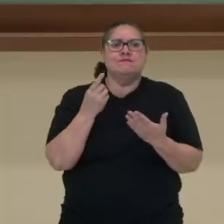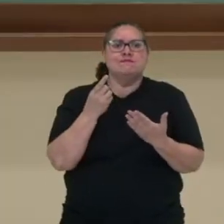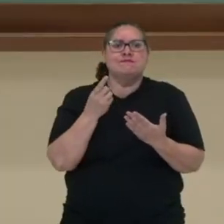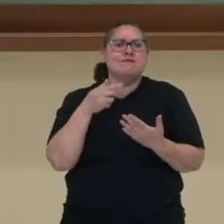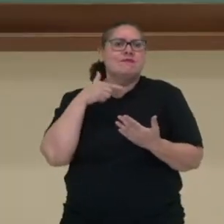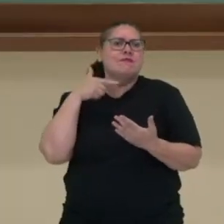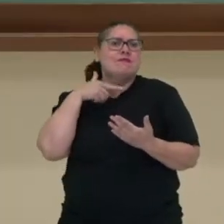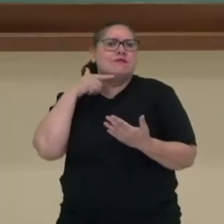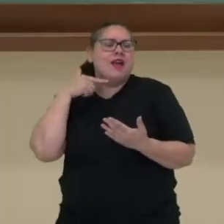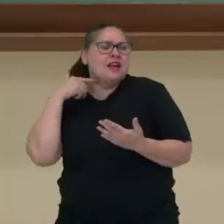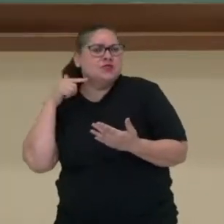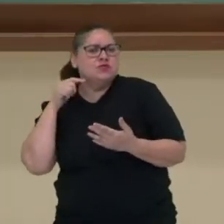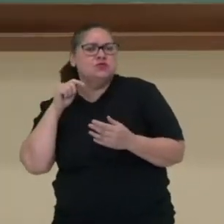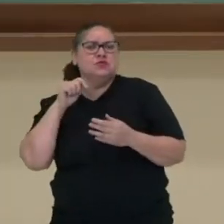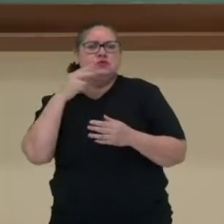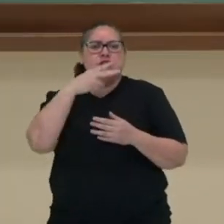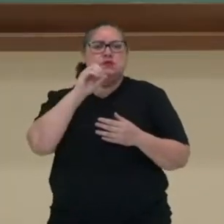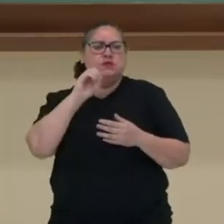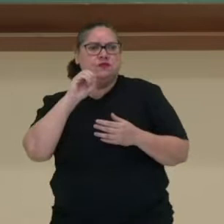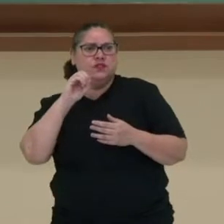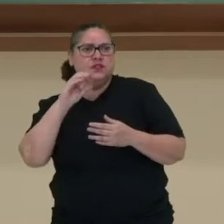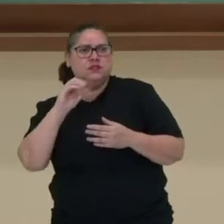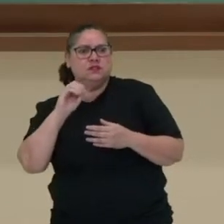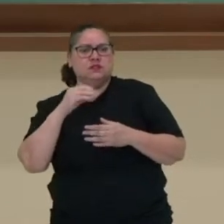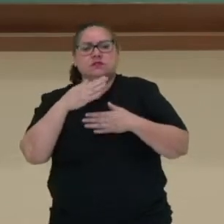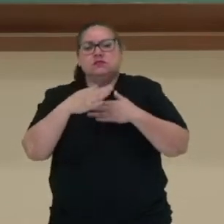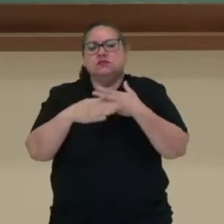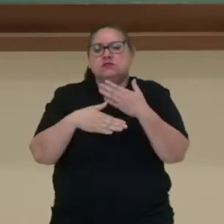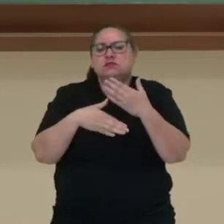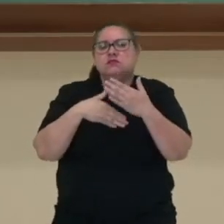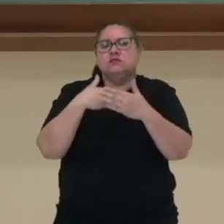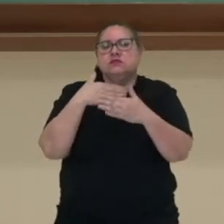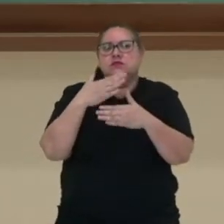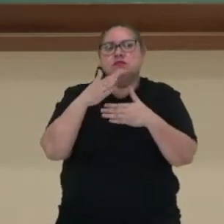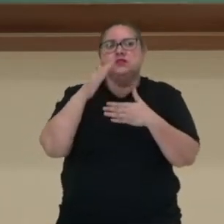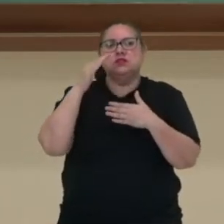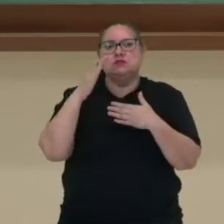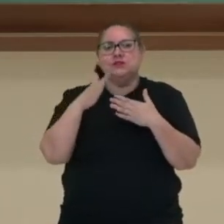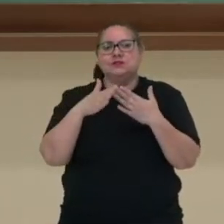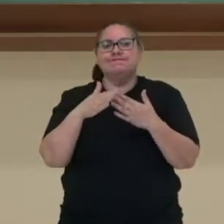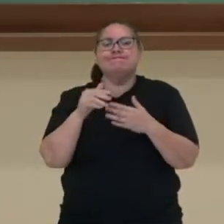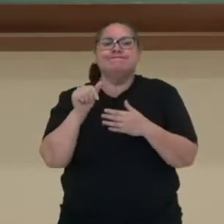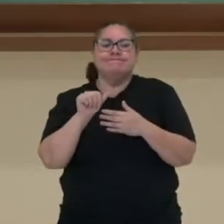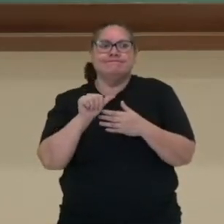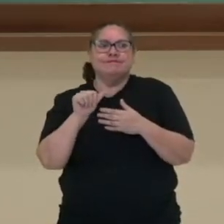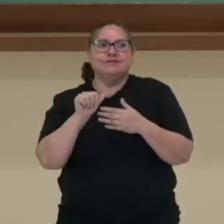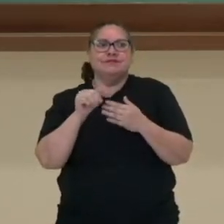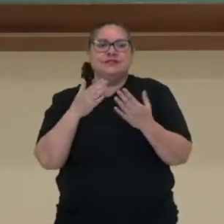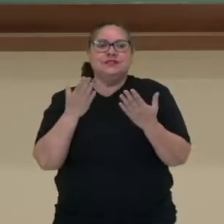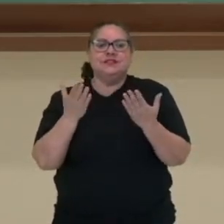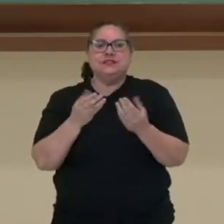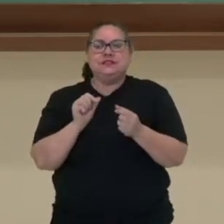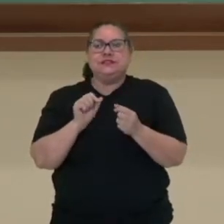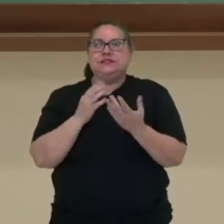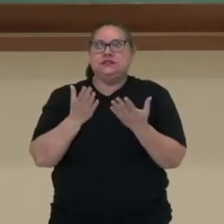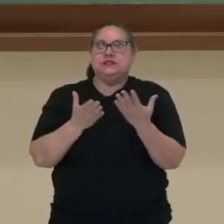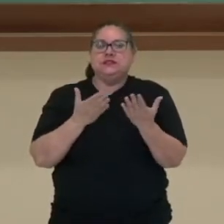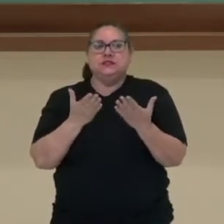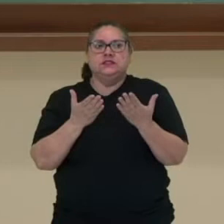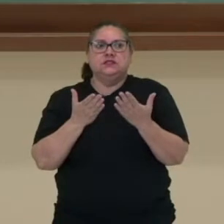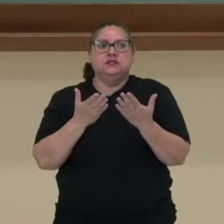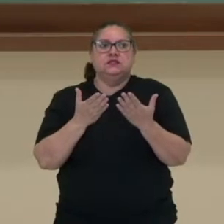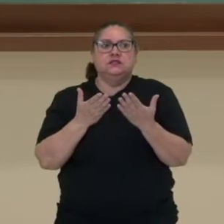de 2020, nós começamos, então, infelizmente, chegamos, vamos